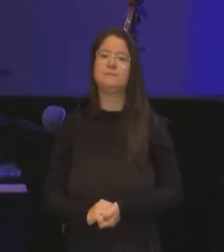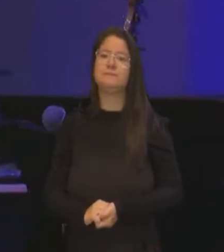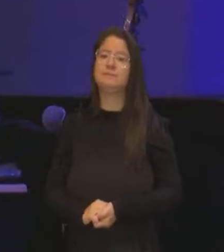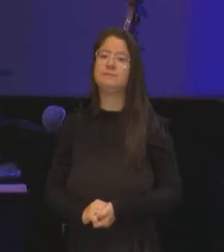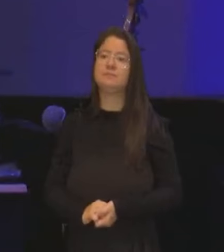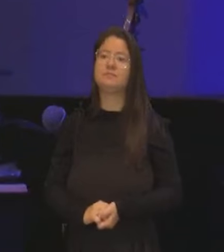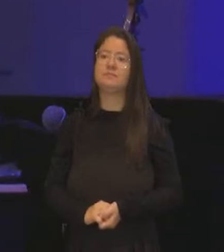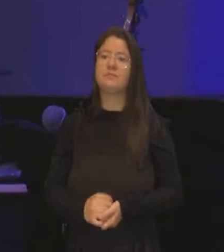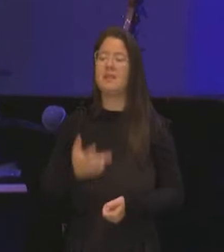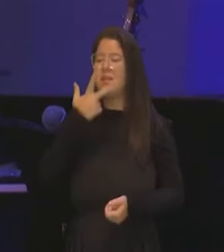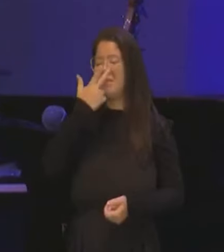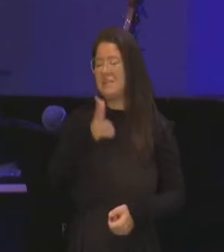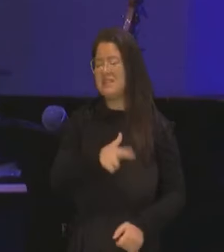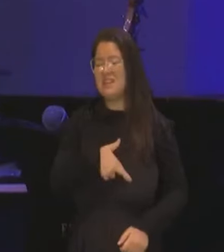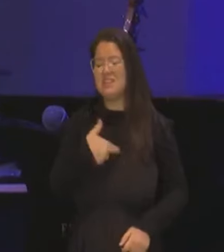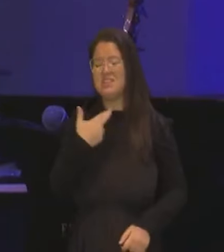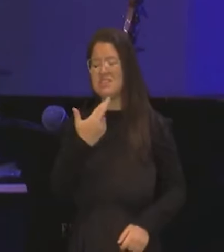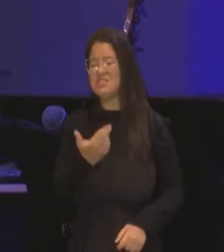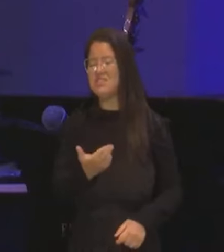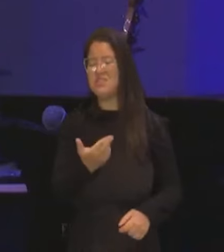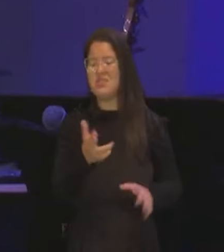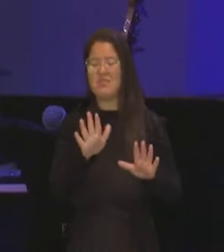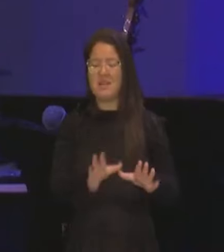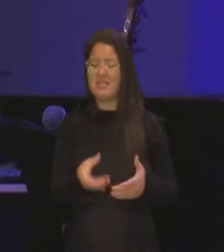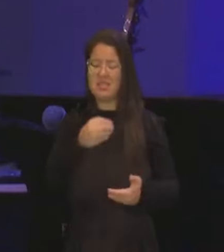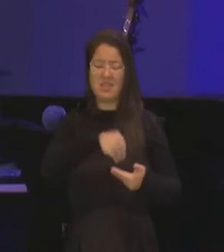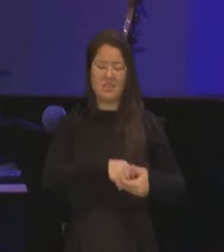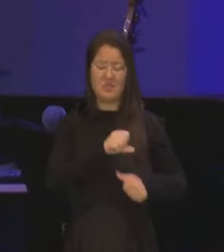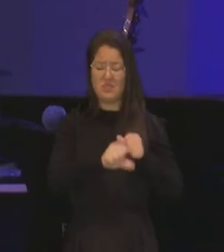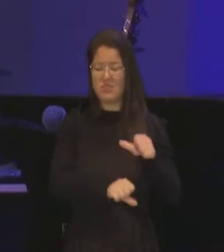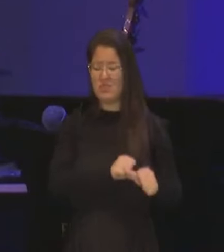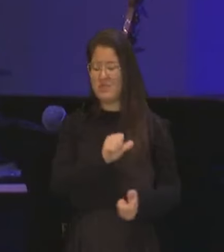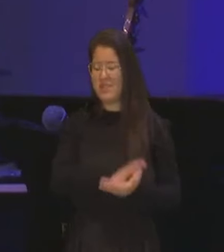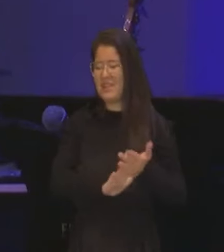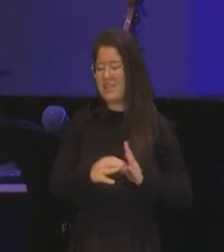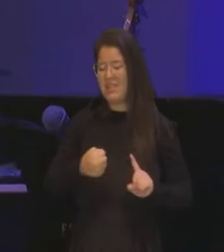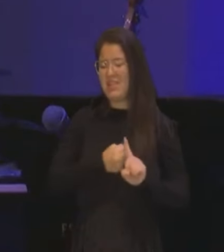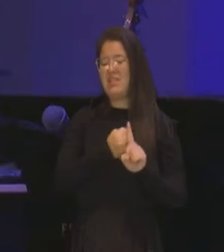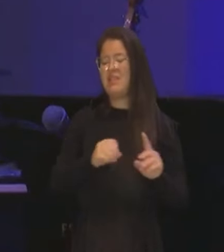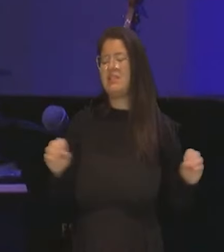Uma espiritualidade sem transformação.